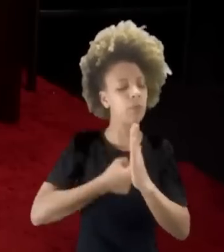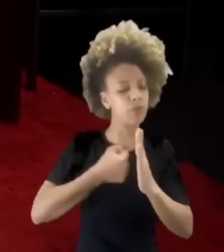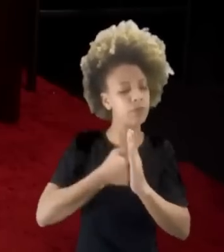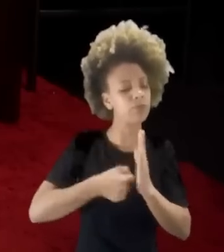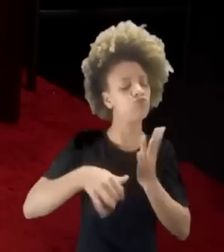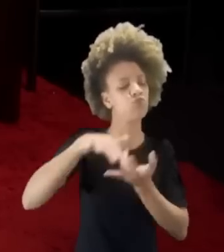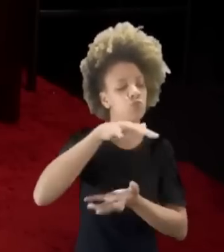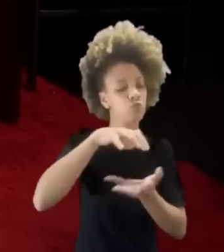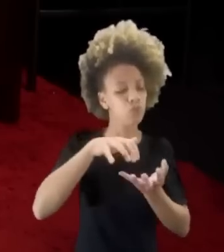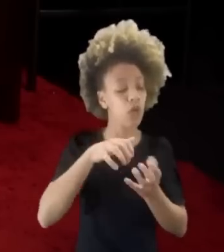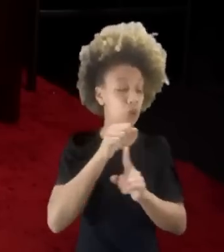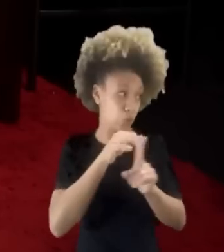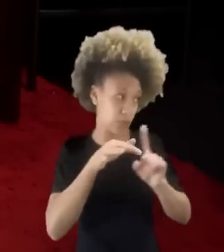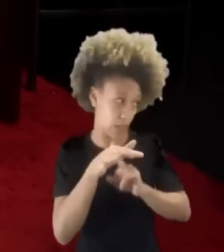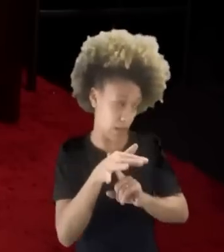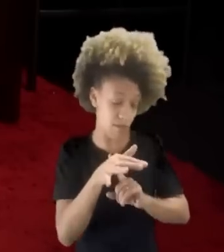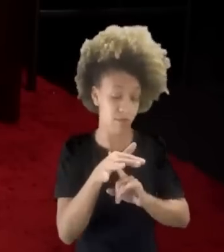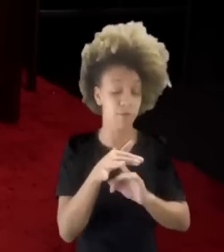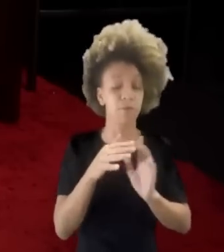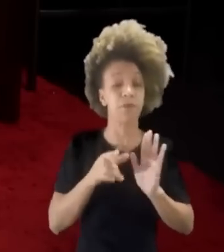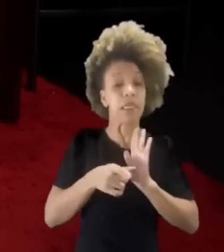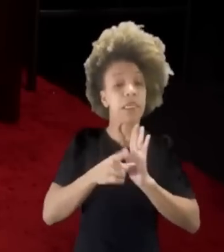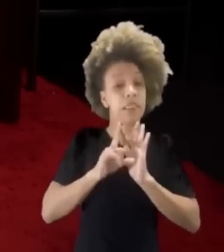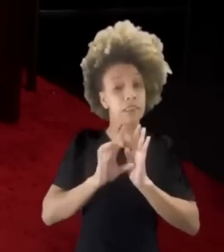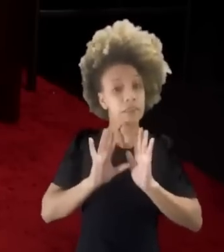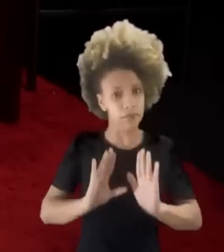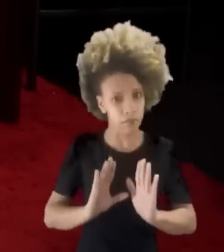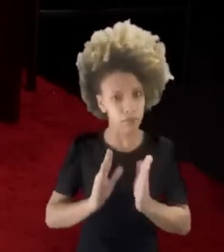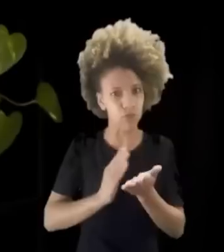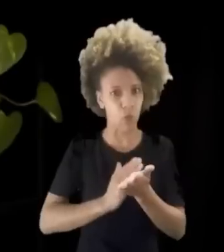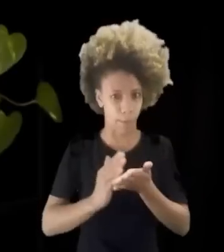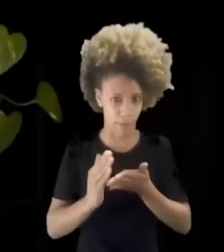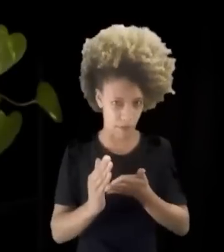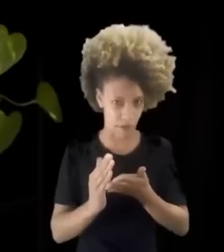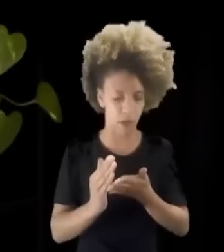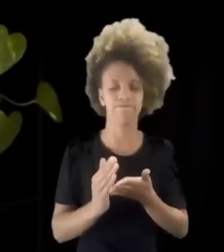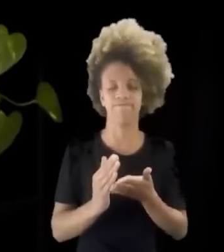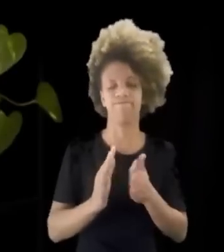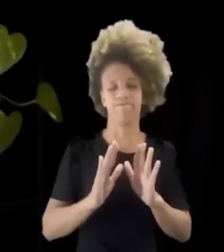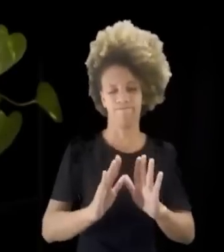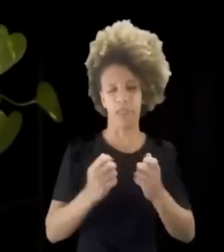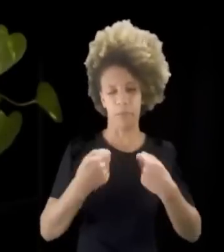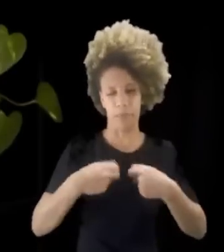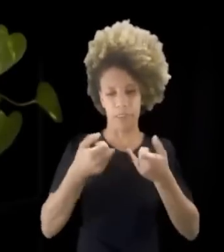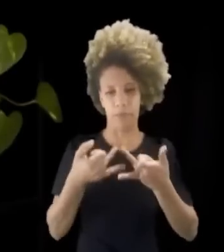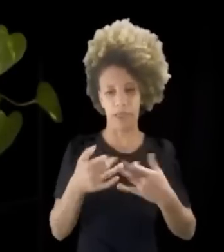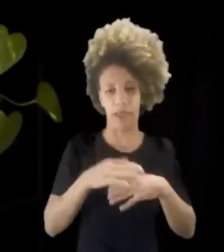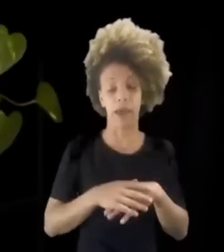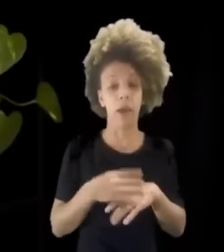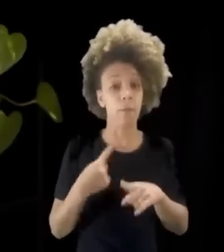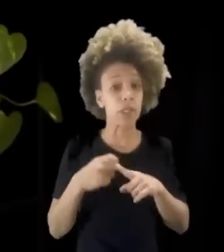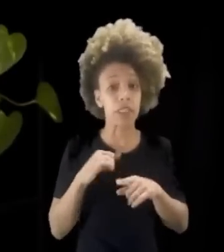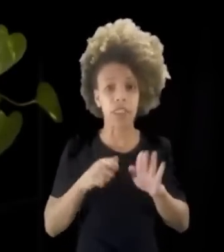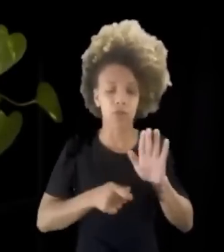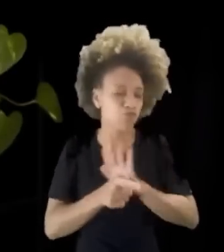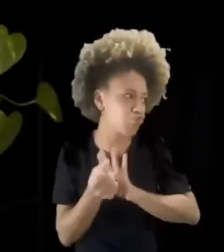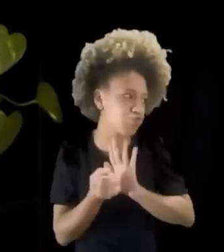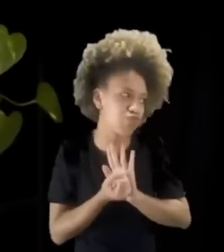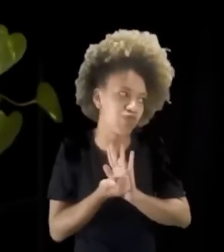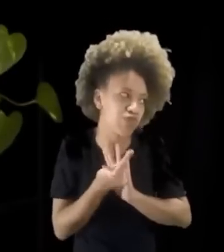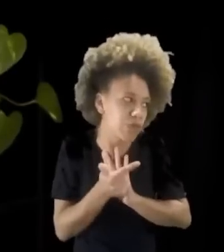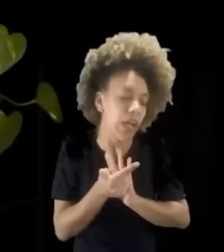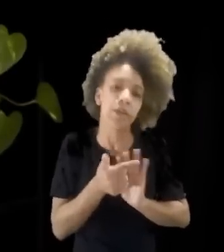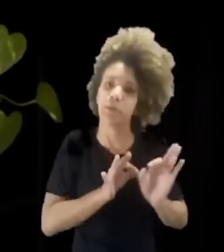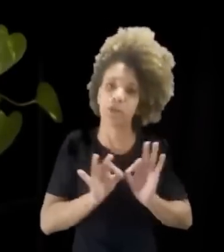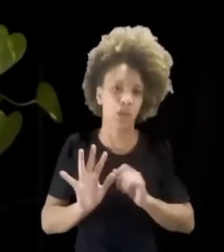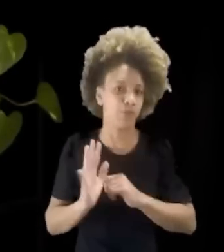de movimentos sociais e antes já de começar o senhor preciso falar um negócio cara porque se não tem patrocinador esse canal ele não anda